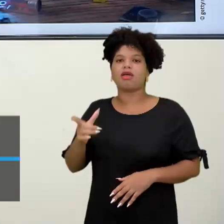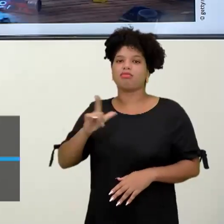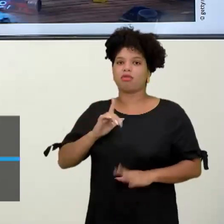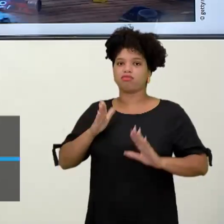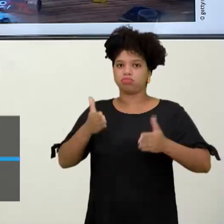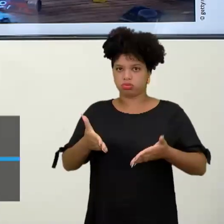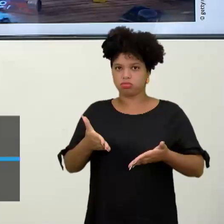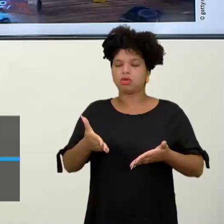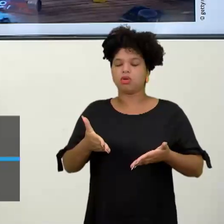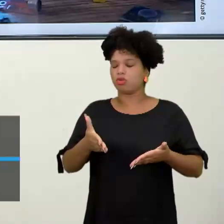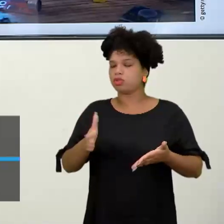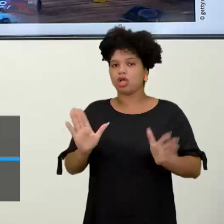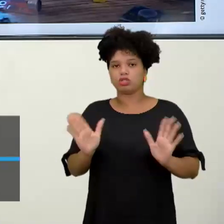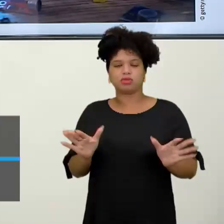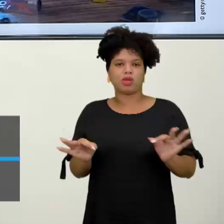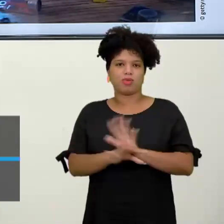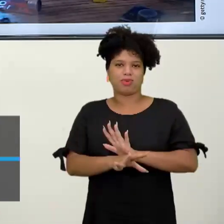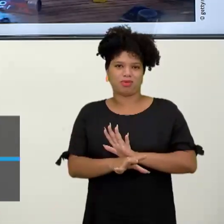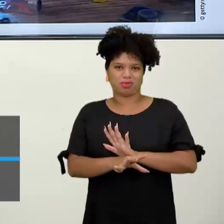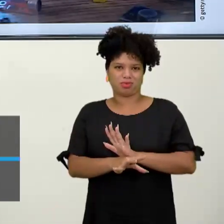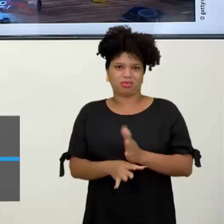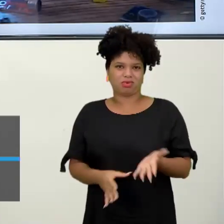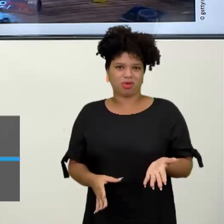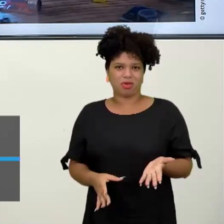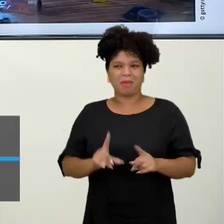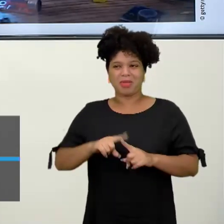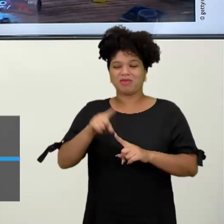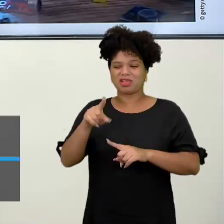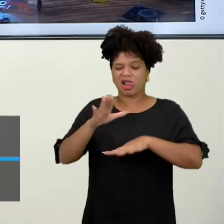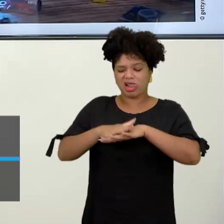placa. Tudo pronto. Você não tem como